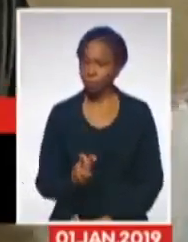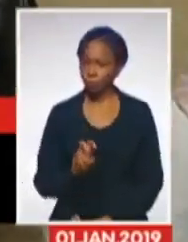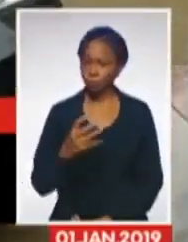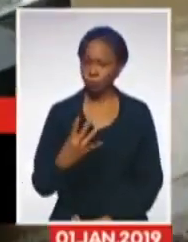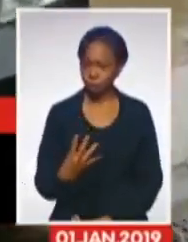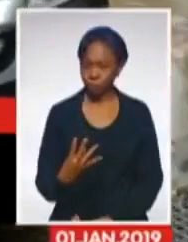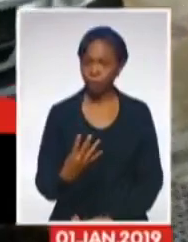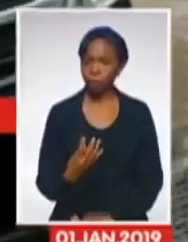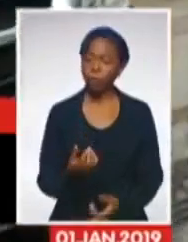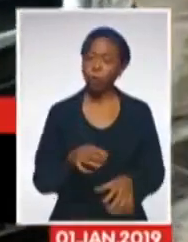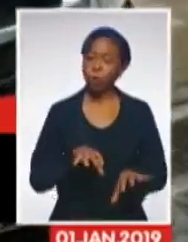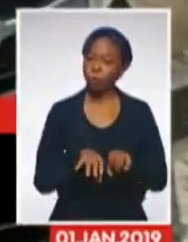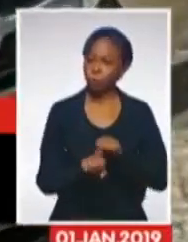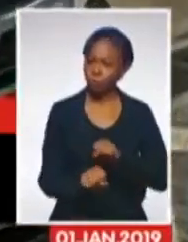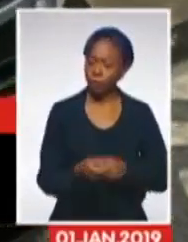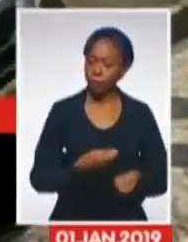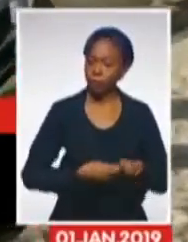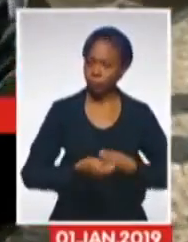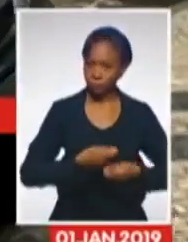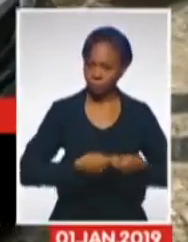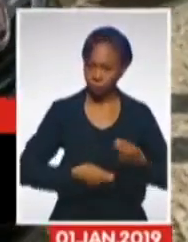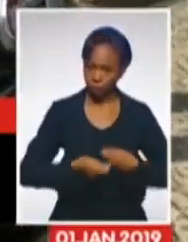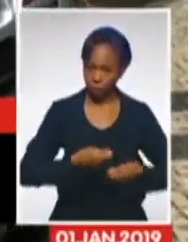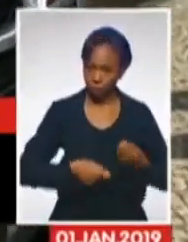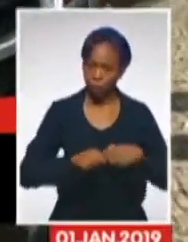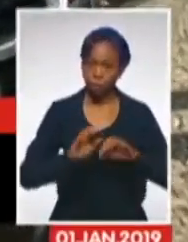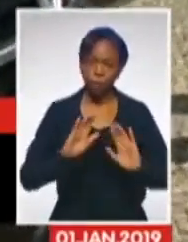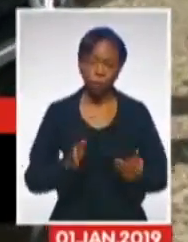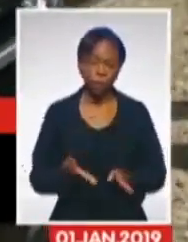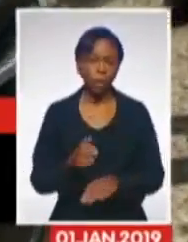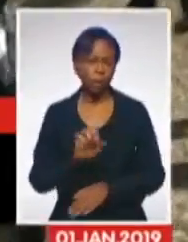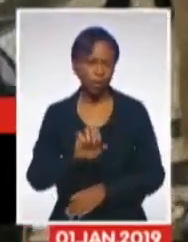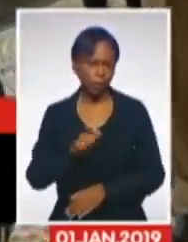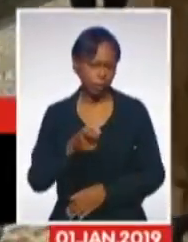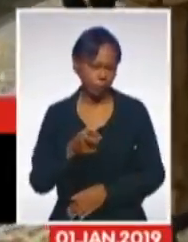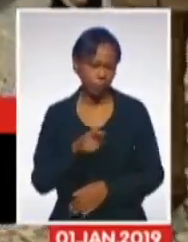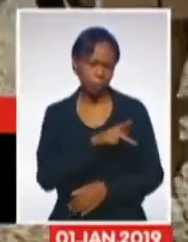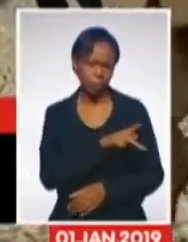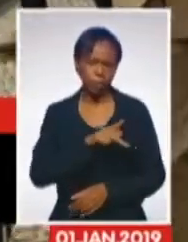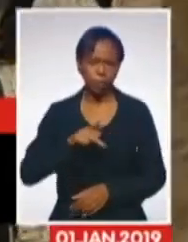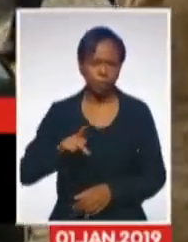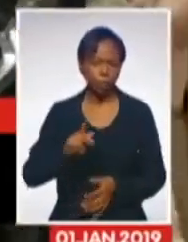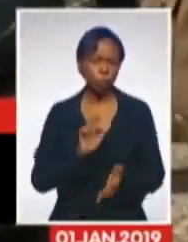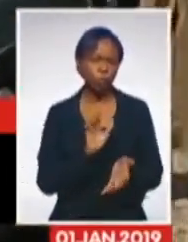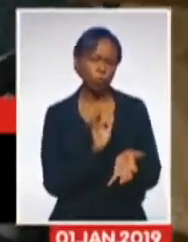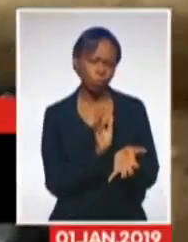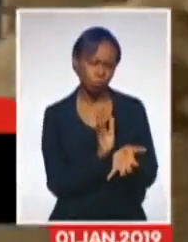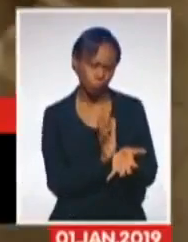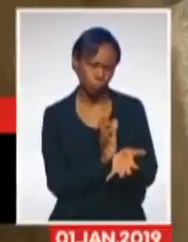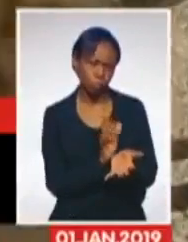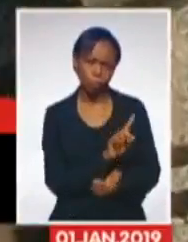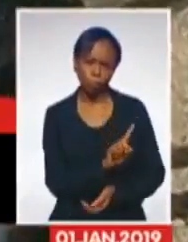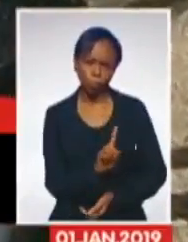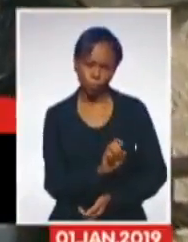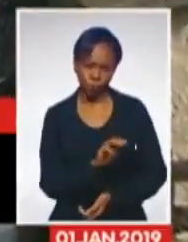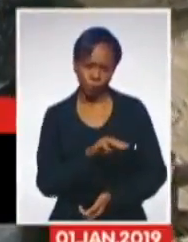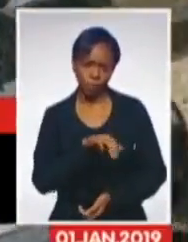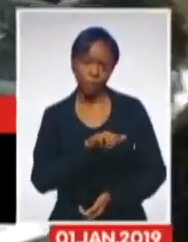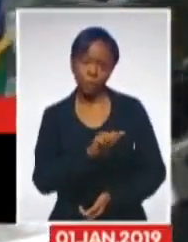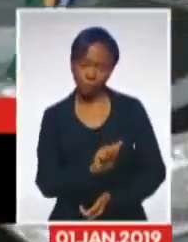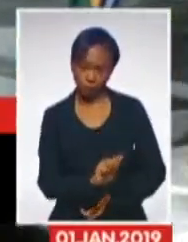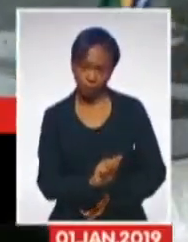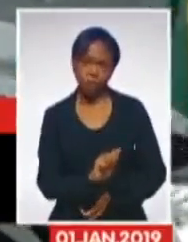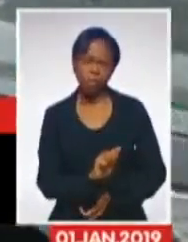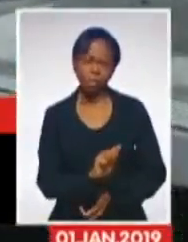pela Fundação Getúlio Vargas, foi presidente do conselho do grupo Zema, que tem 95 anos esse grupo, um grupo